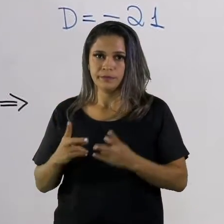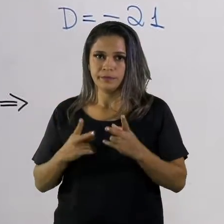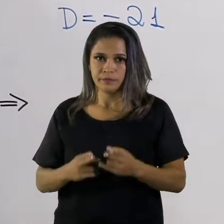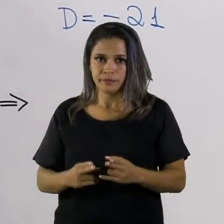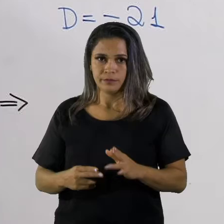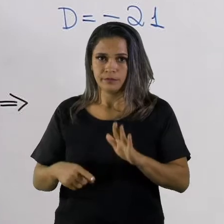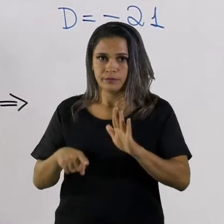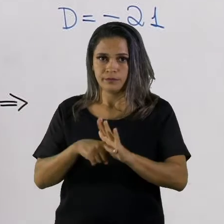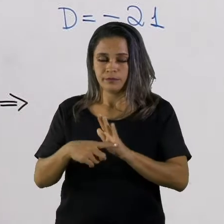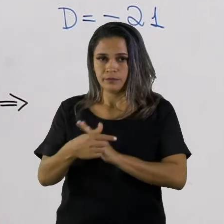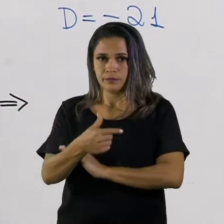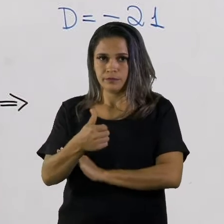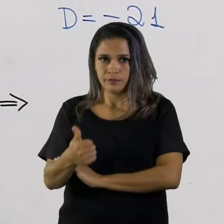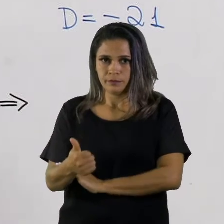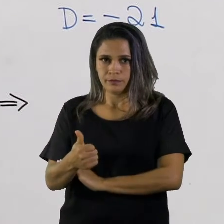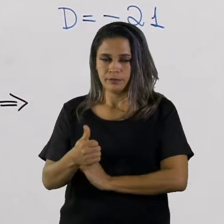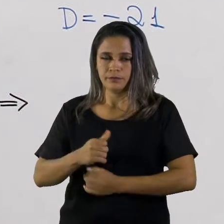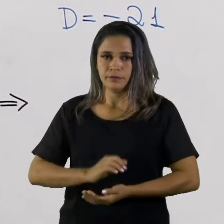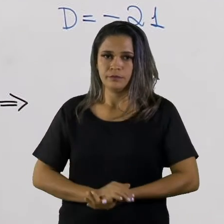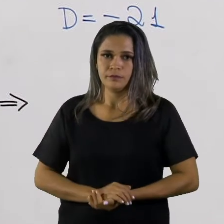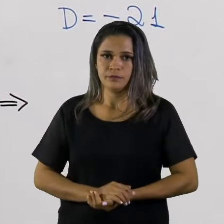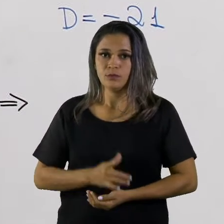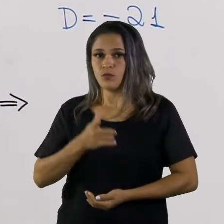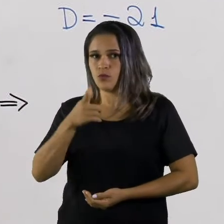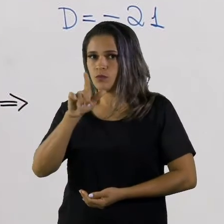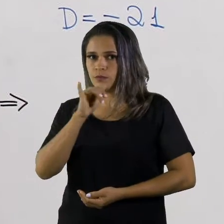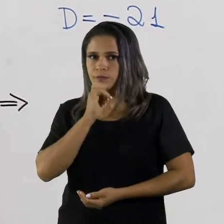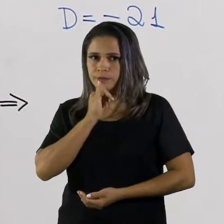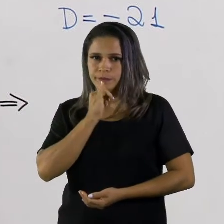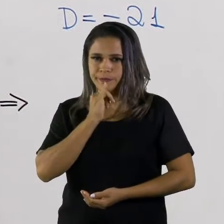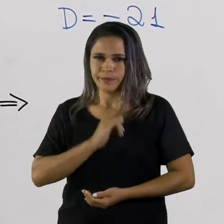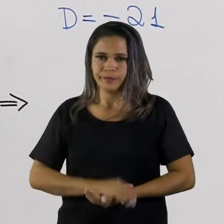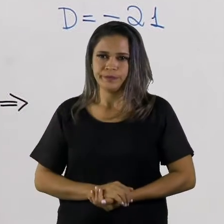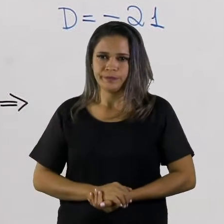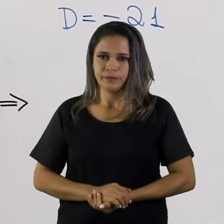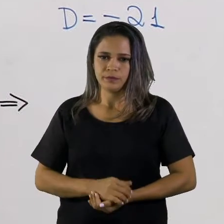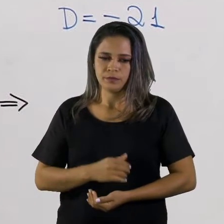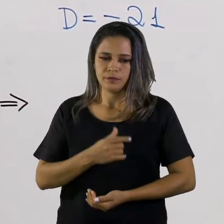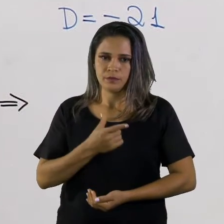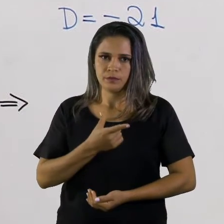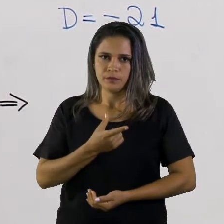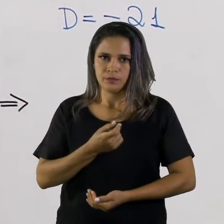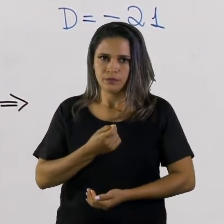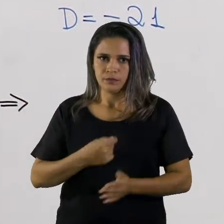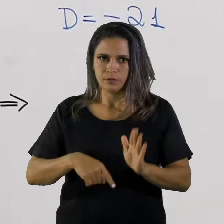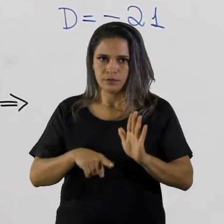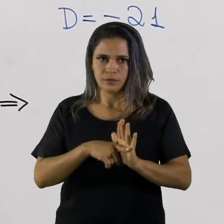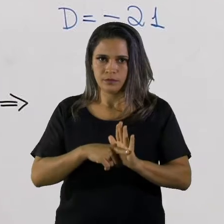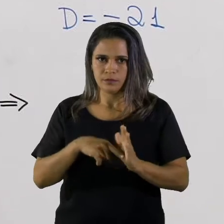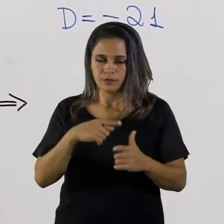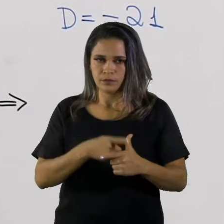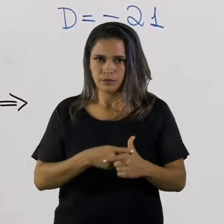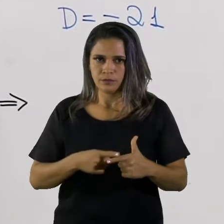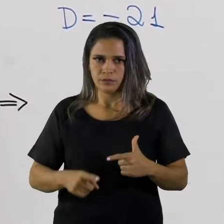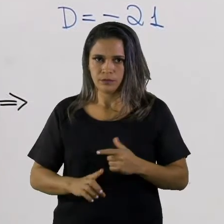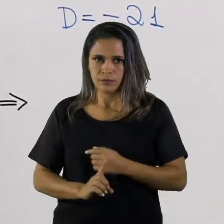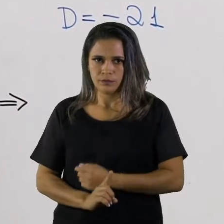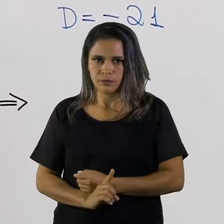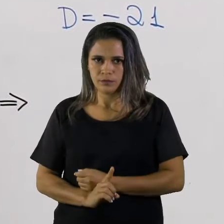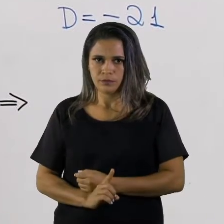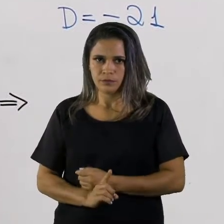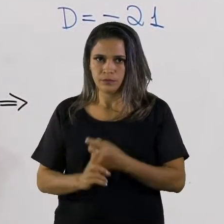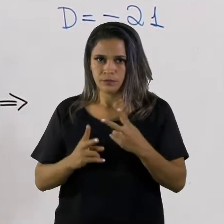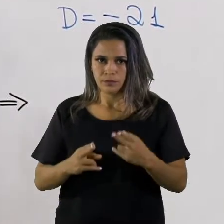menos 21. Mais um exemplo. Eu tenho aqui 20 negativo dividido por D é igual a